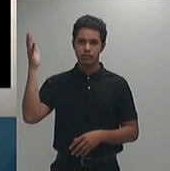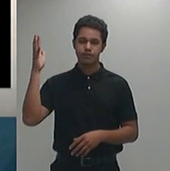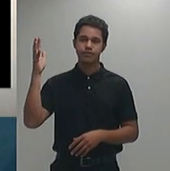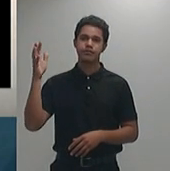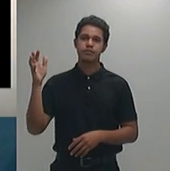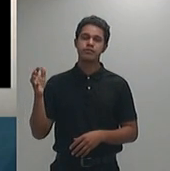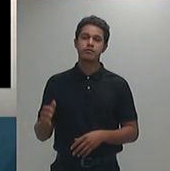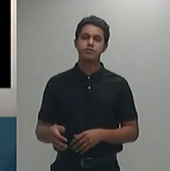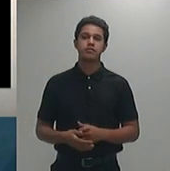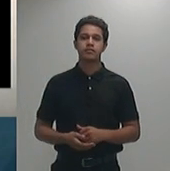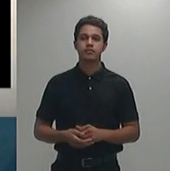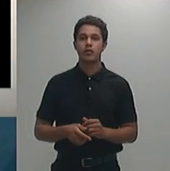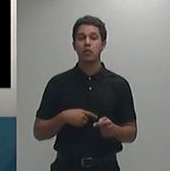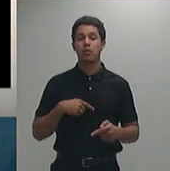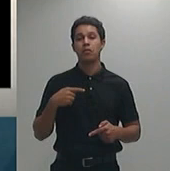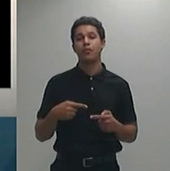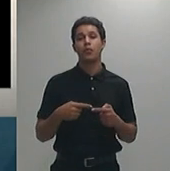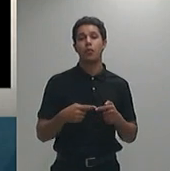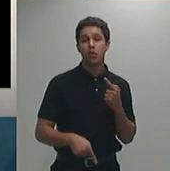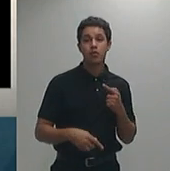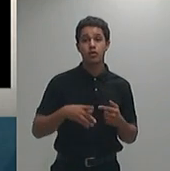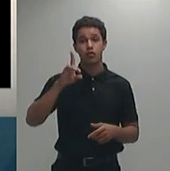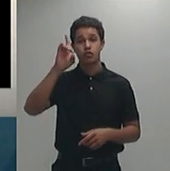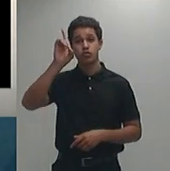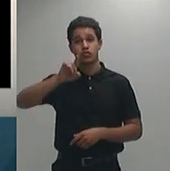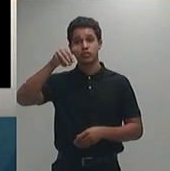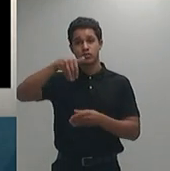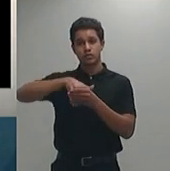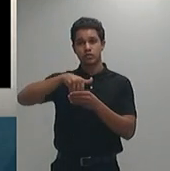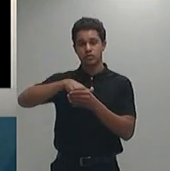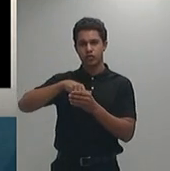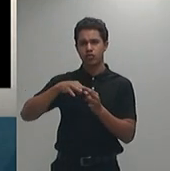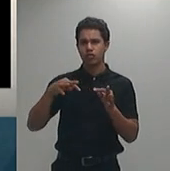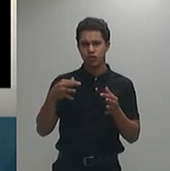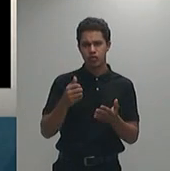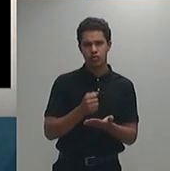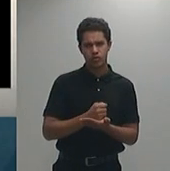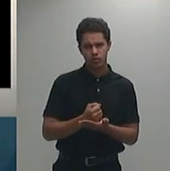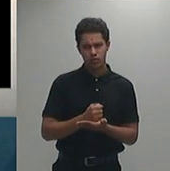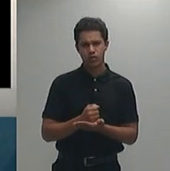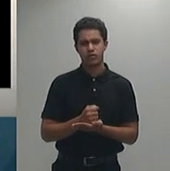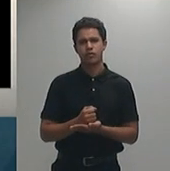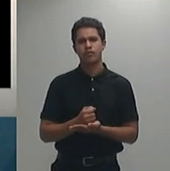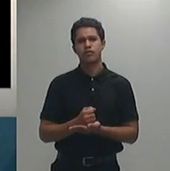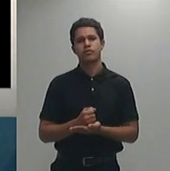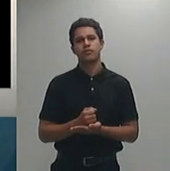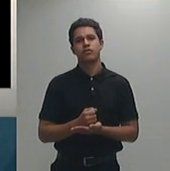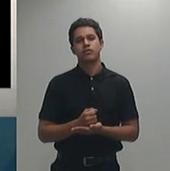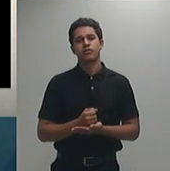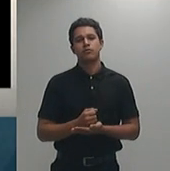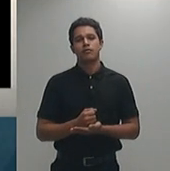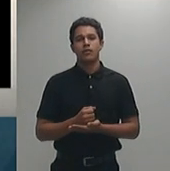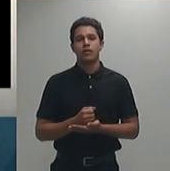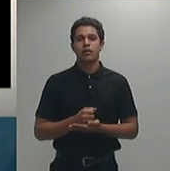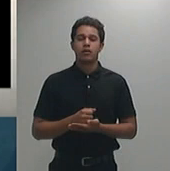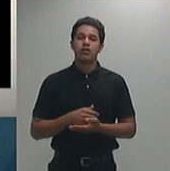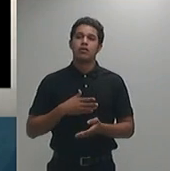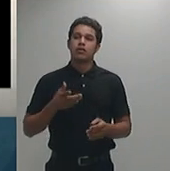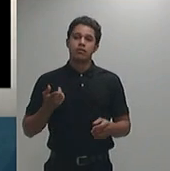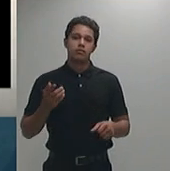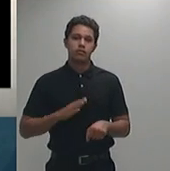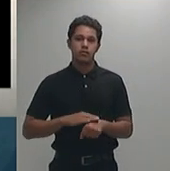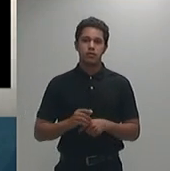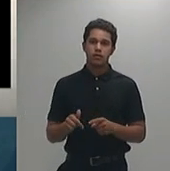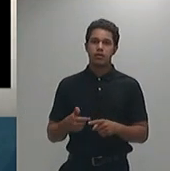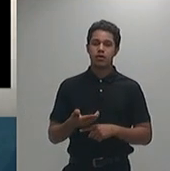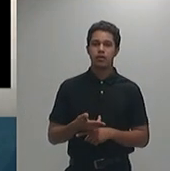proibição do direito de voto dos acionistas controladores e imediatamente após a lembrança o